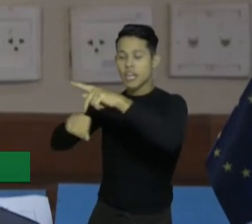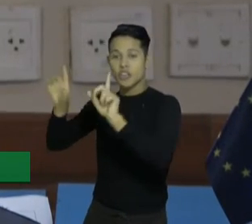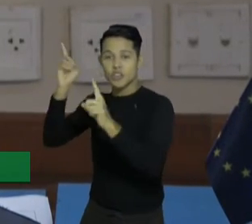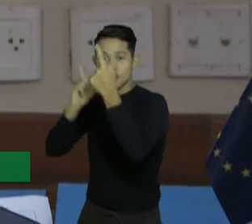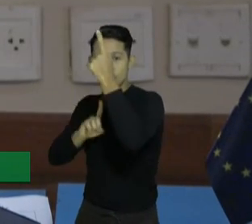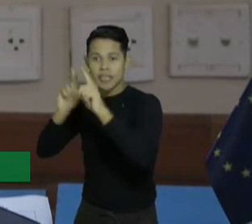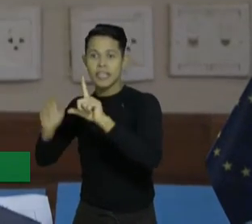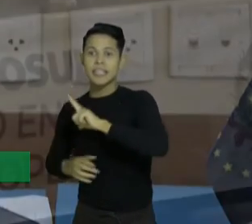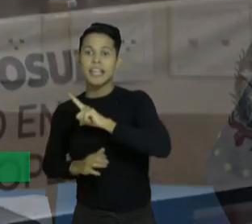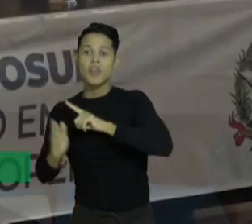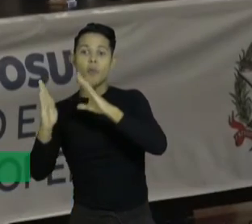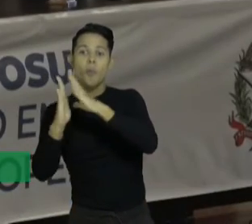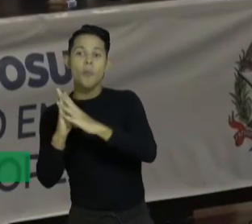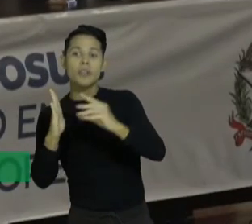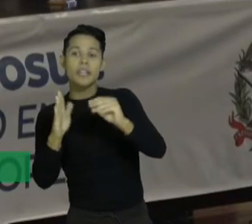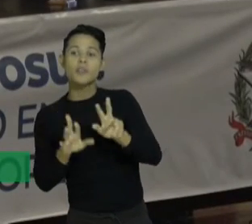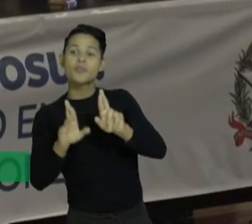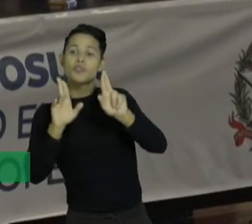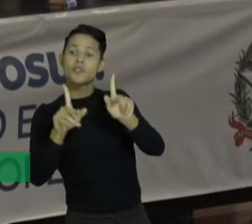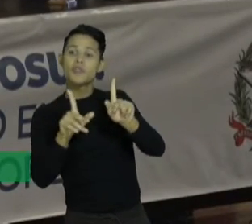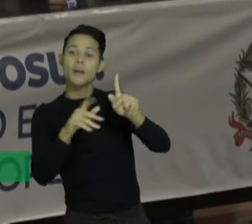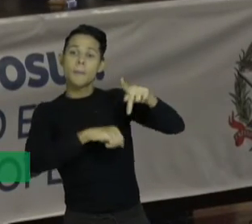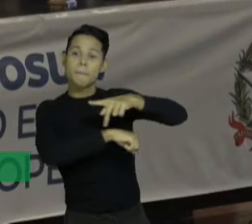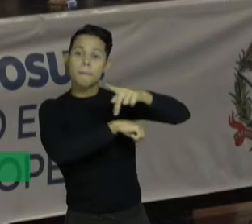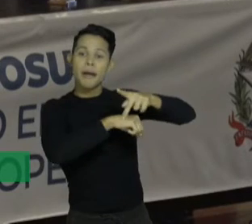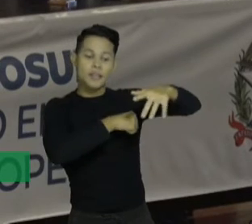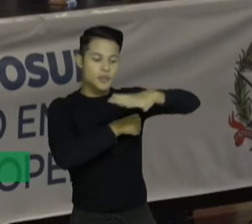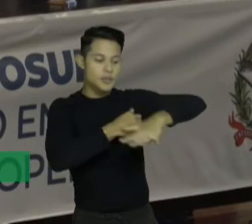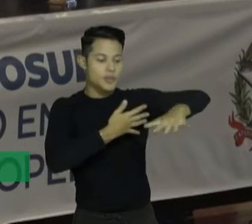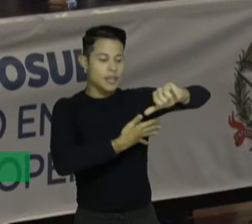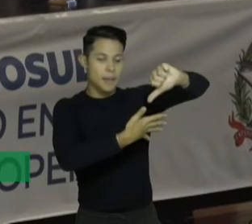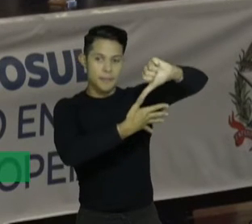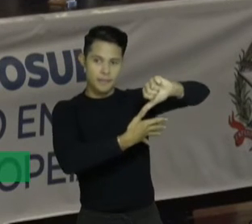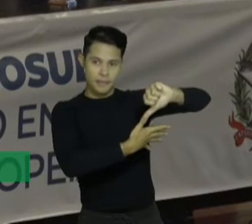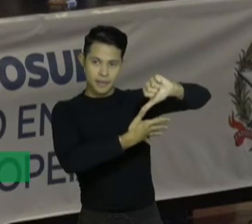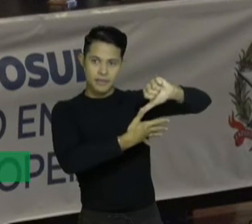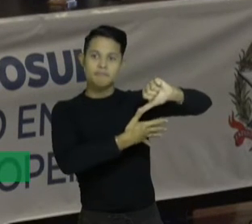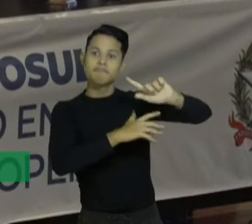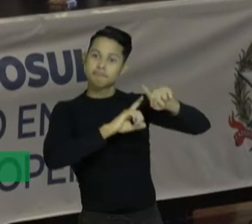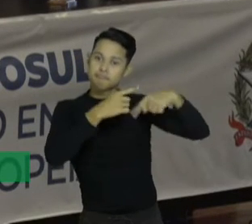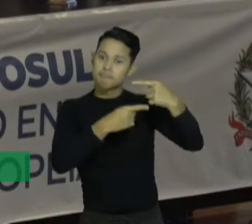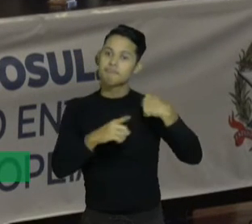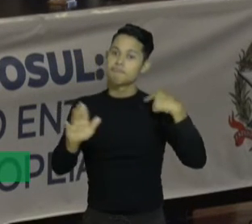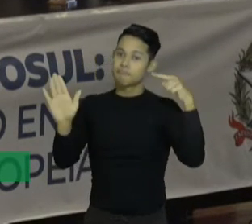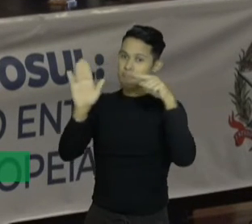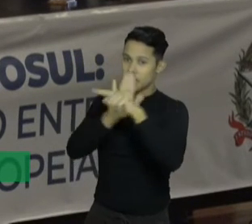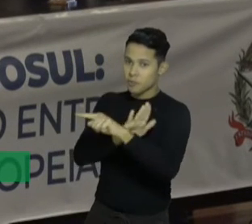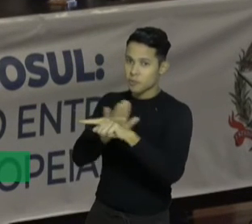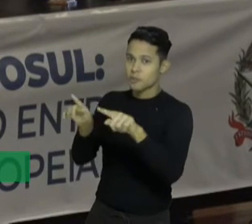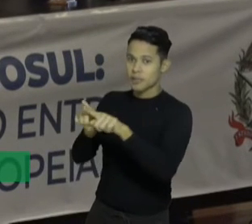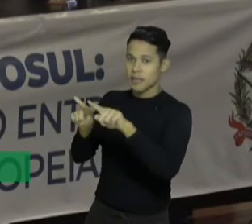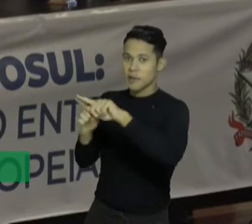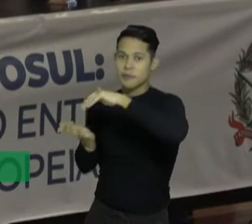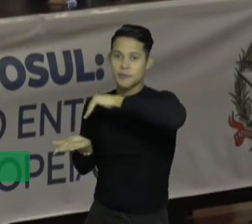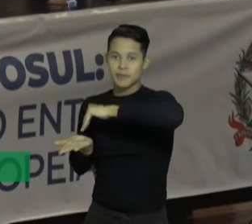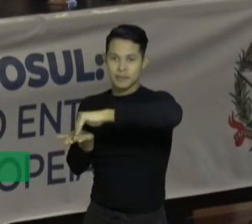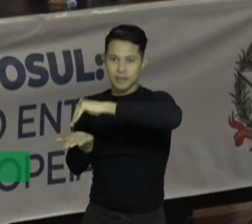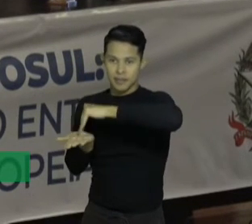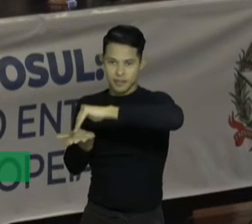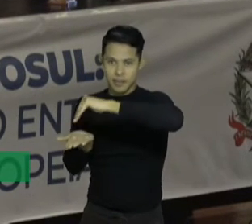diferenciado dos demais países da América da América do Sul depois faço a mesma pergunta pro nosso pro nosso secretário